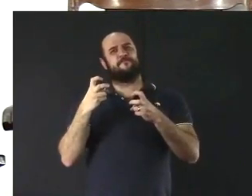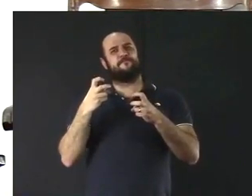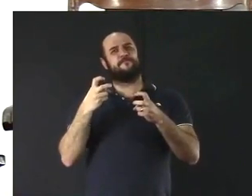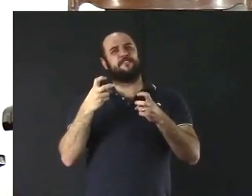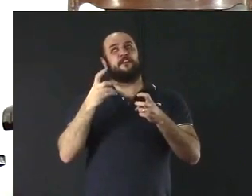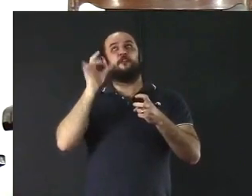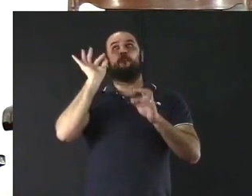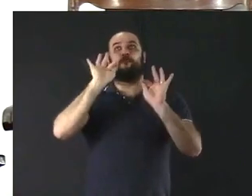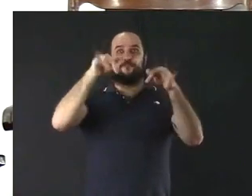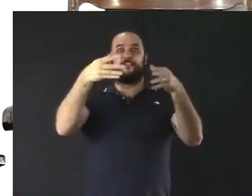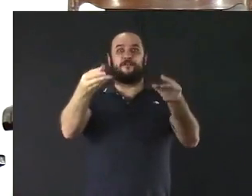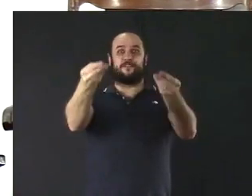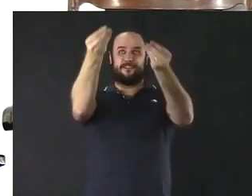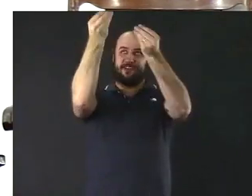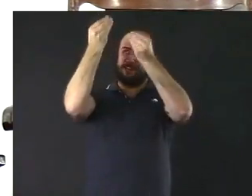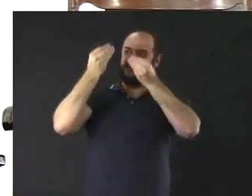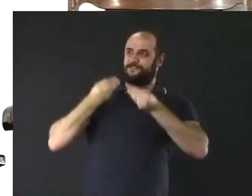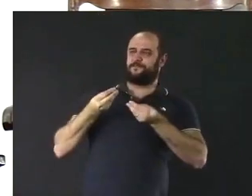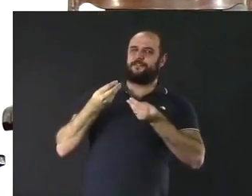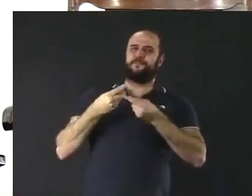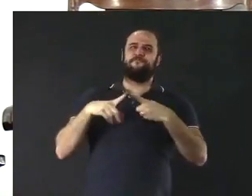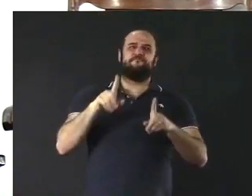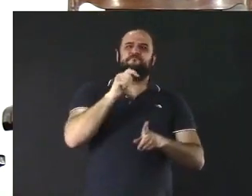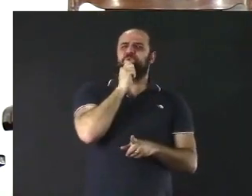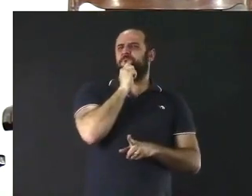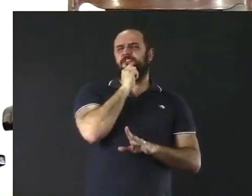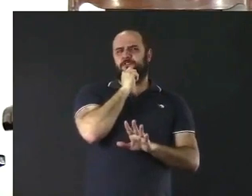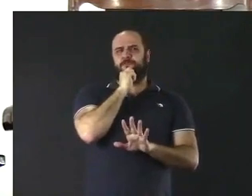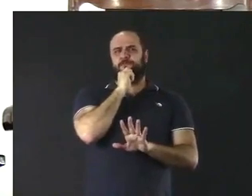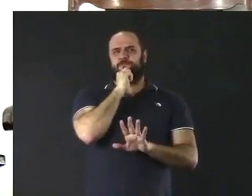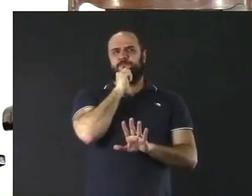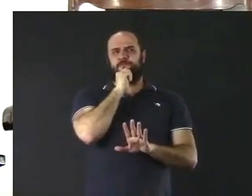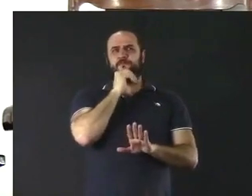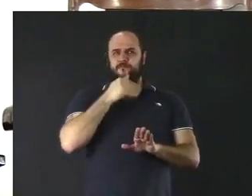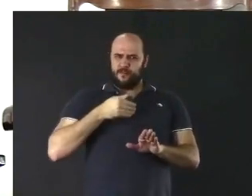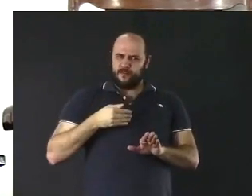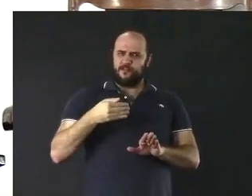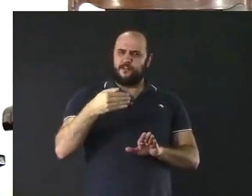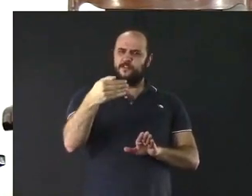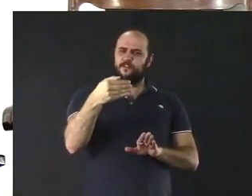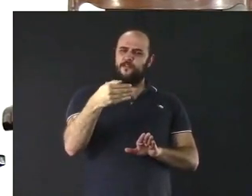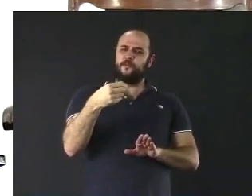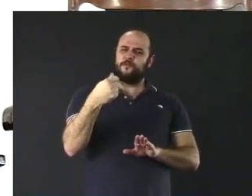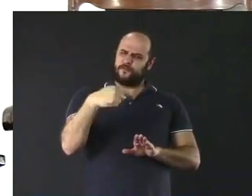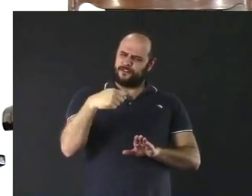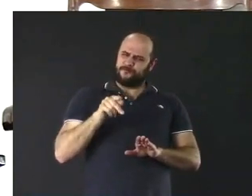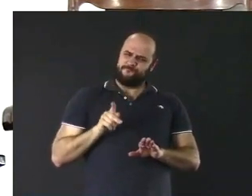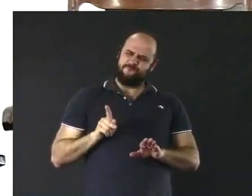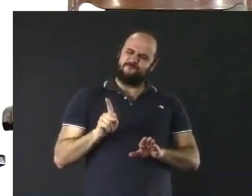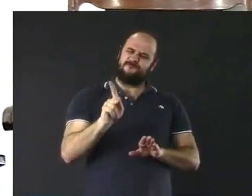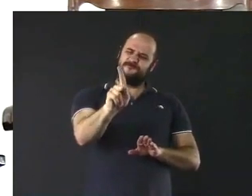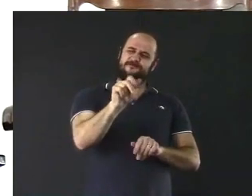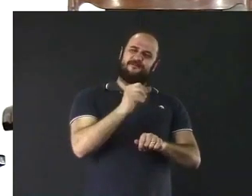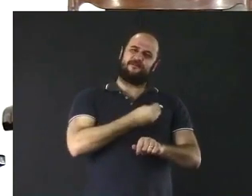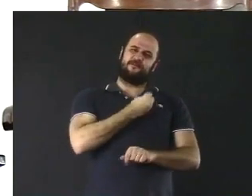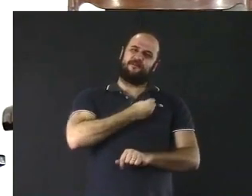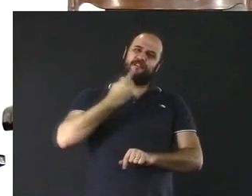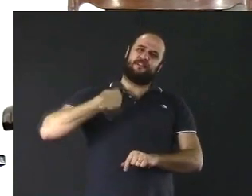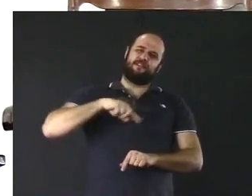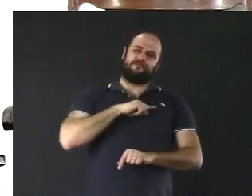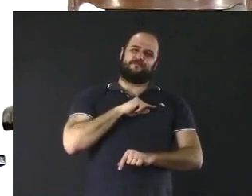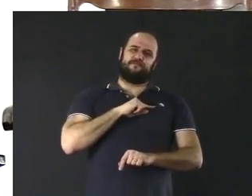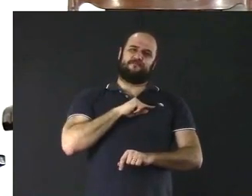Mas enquanto isso não acontece, a perseverança é a nossa realidade.